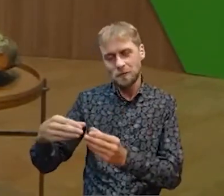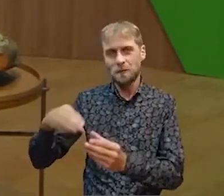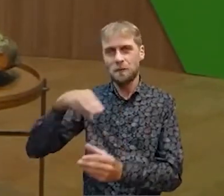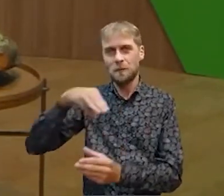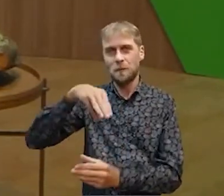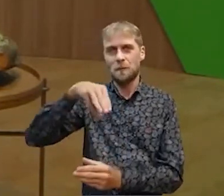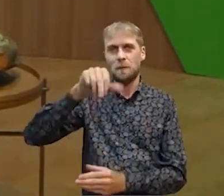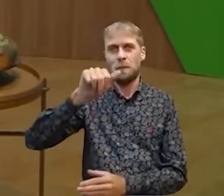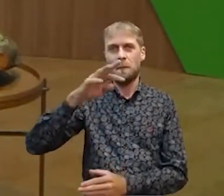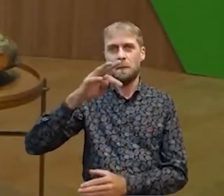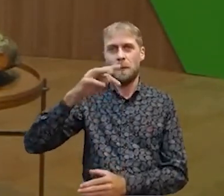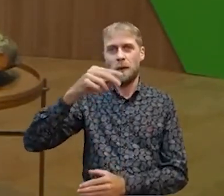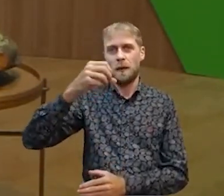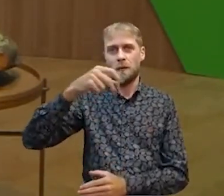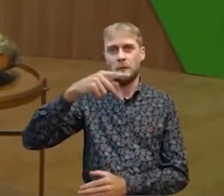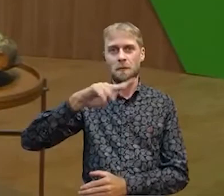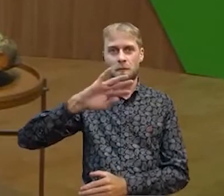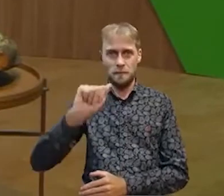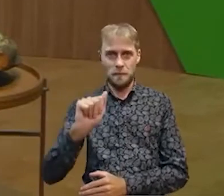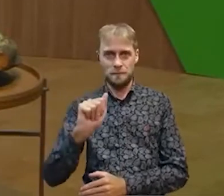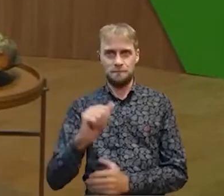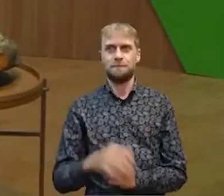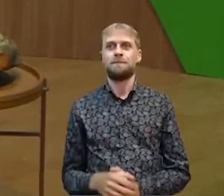Matopiba. Lucas.